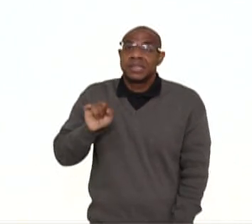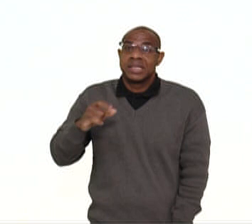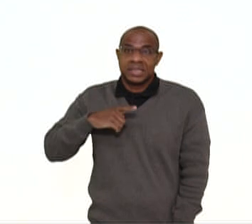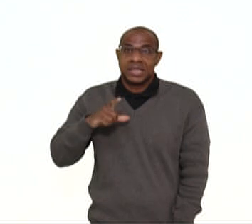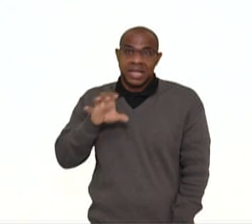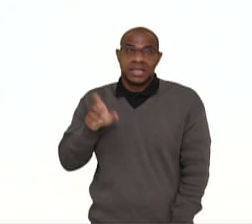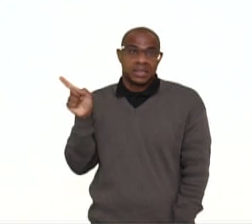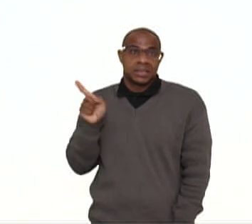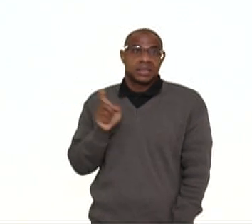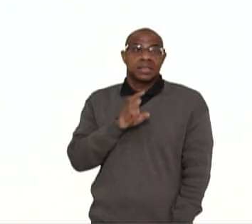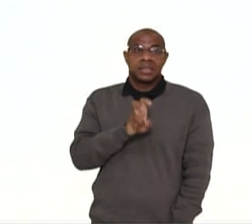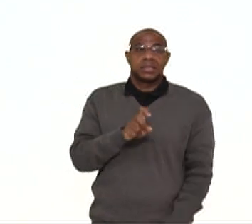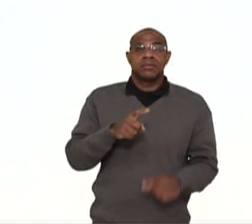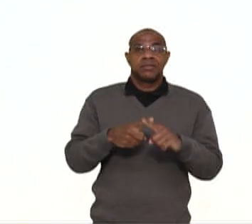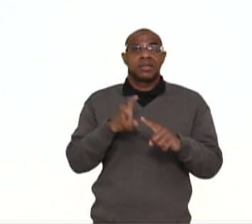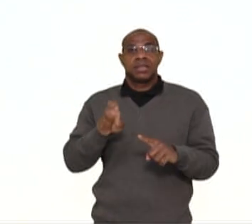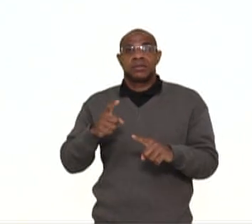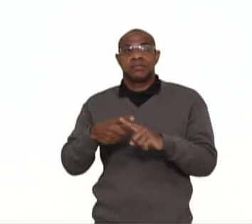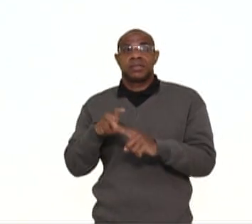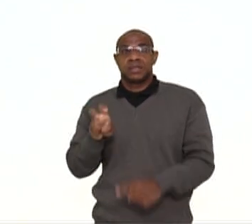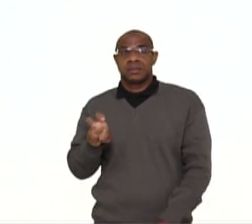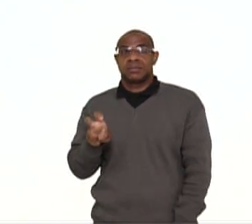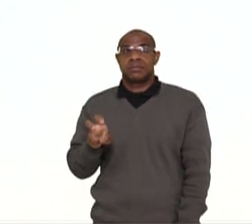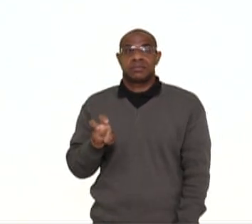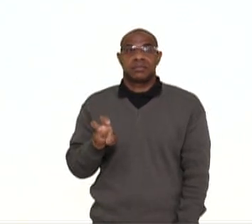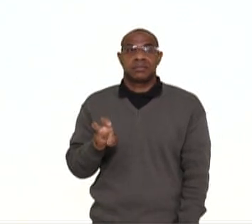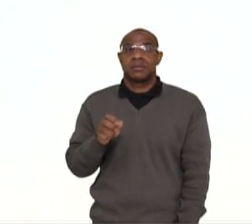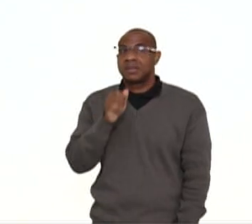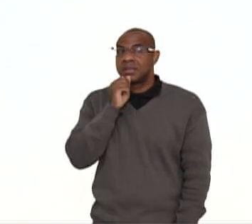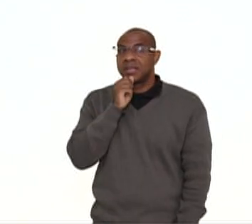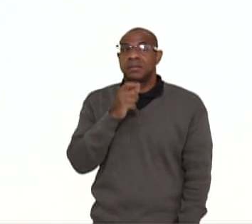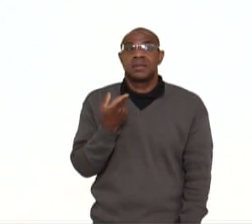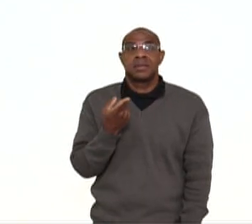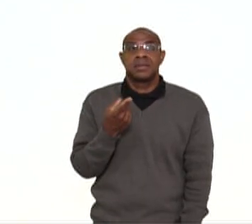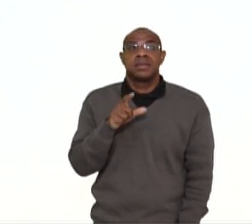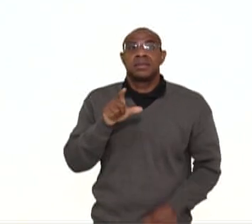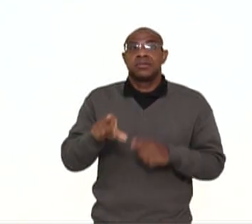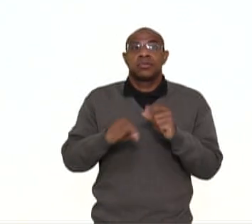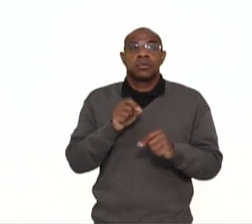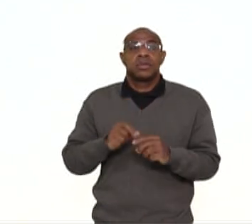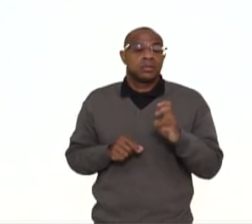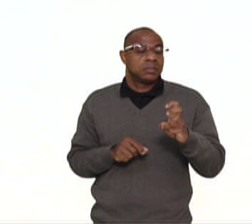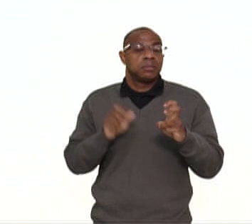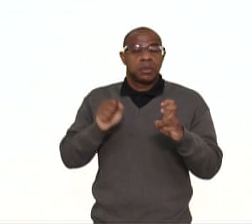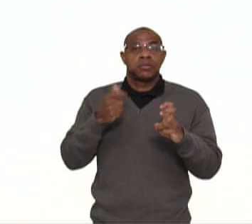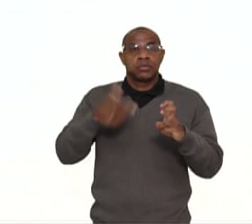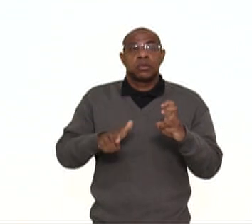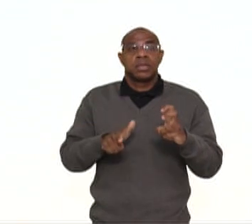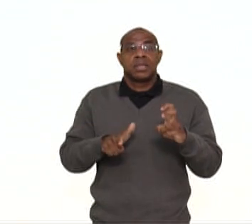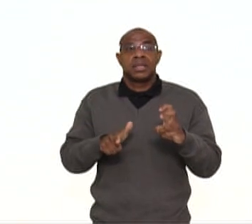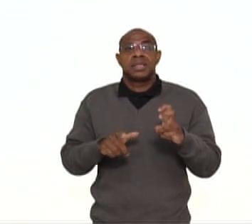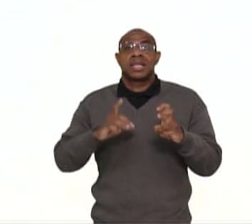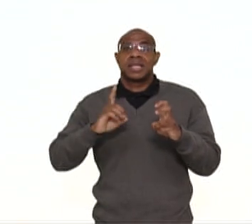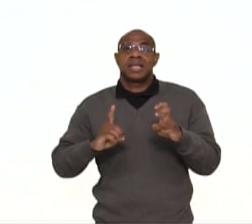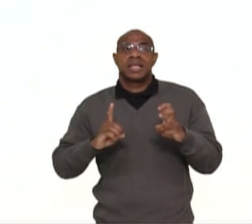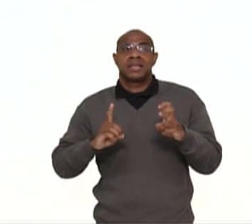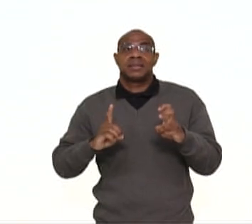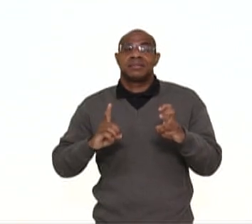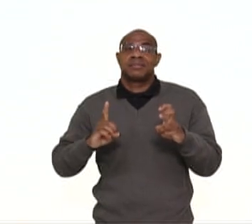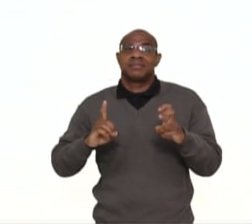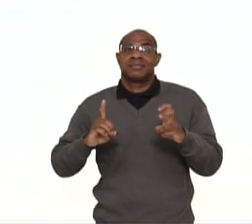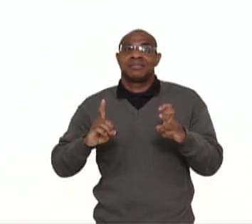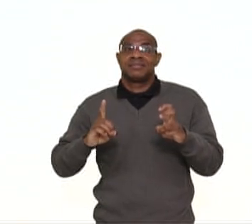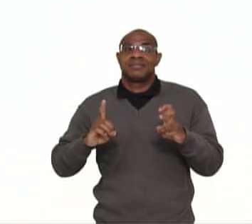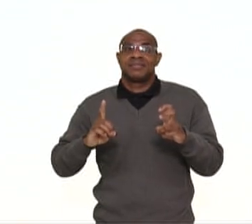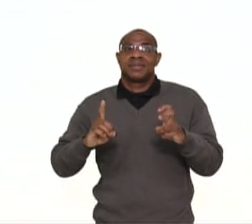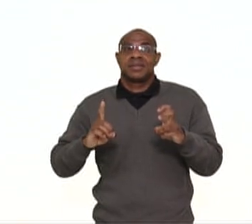5 vezes 5 vezes 5. Por quê? Porque o algarismo que eu escolhi na centena, eu posso escolher de novo na dezena. Então eu tenho 5 opções. O algarismo